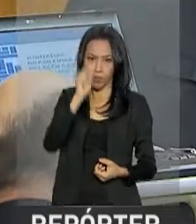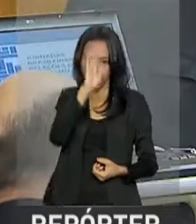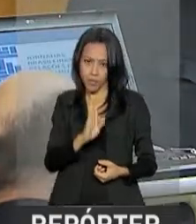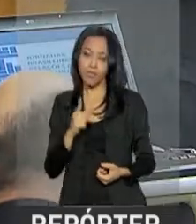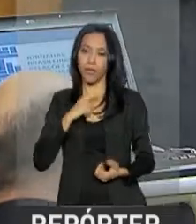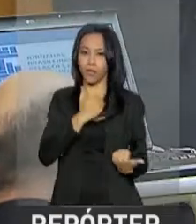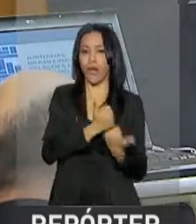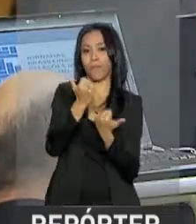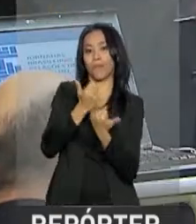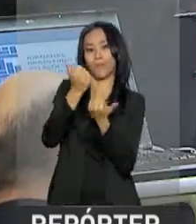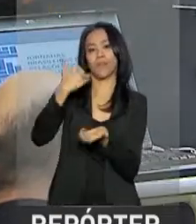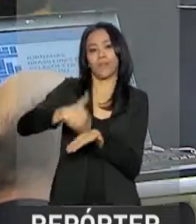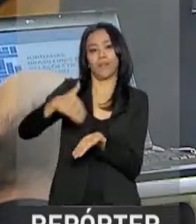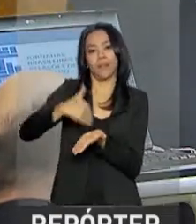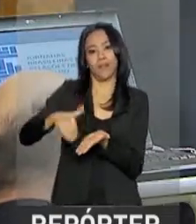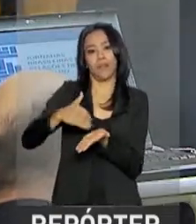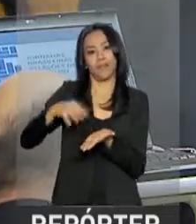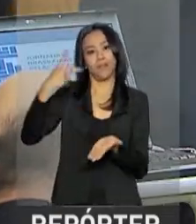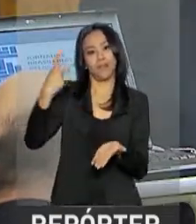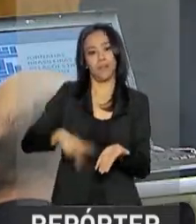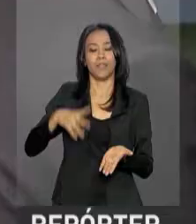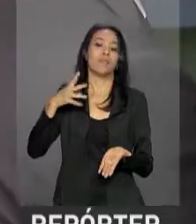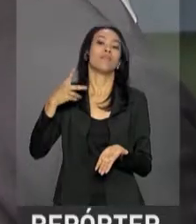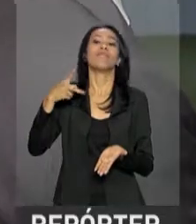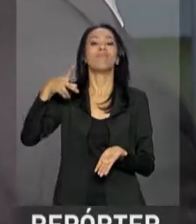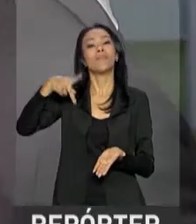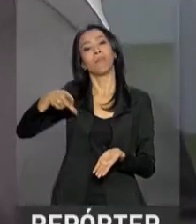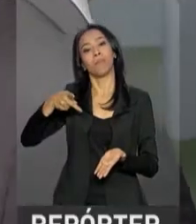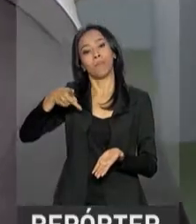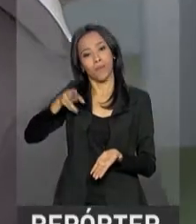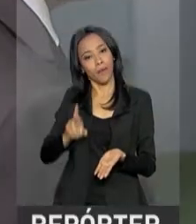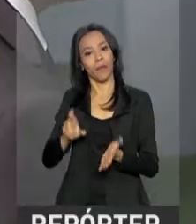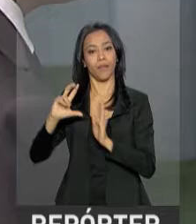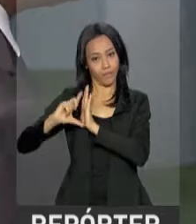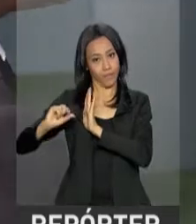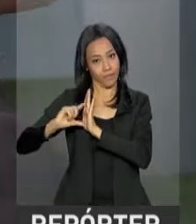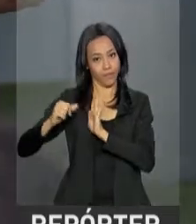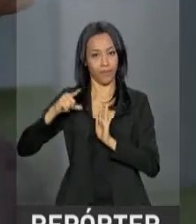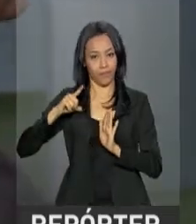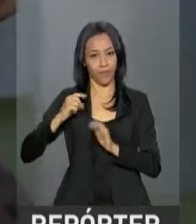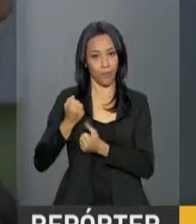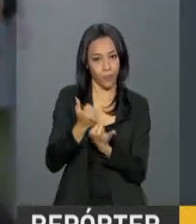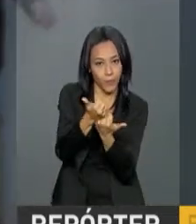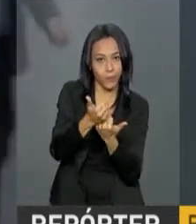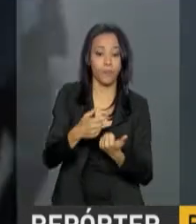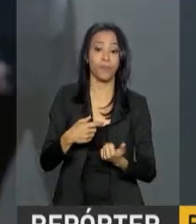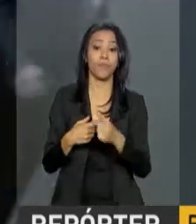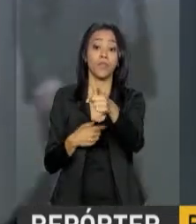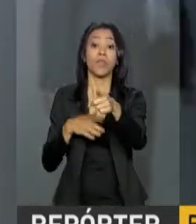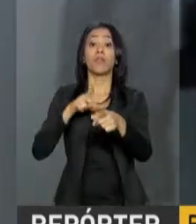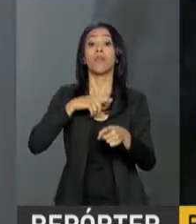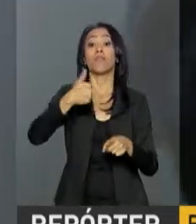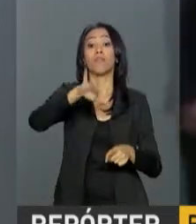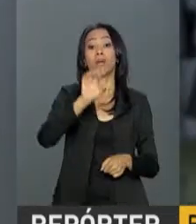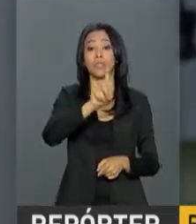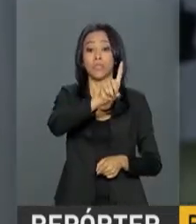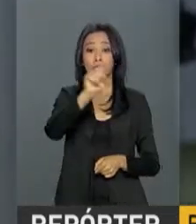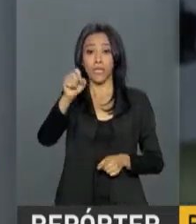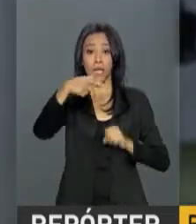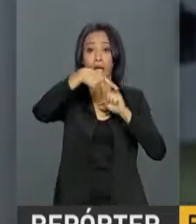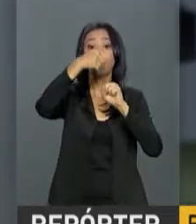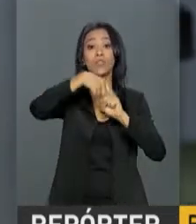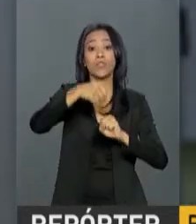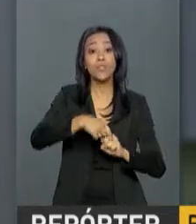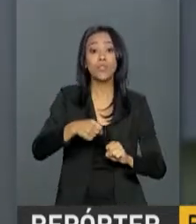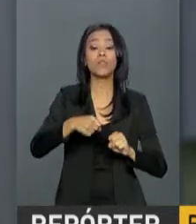secretaria geral da presidência da república houve uma mudança com mais de 100 artigos da clt então é